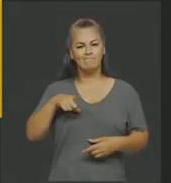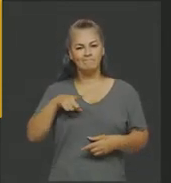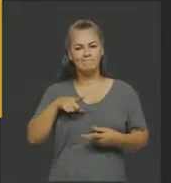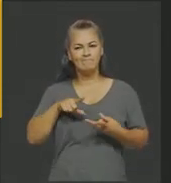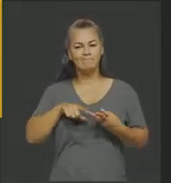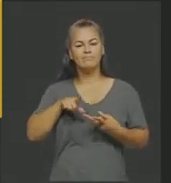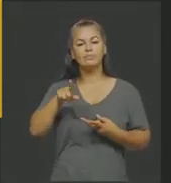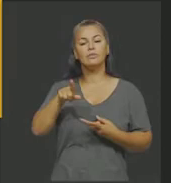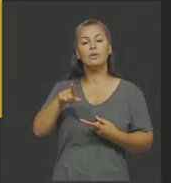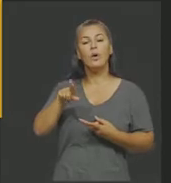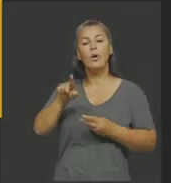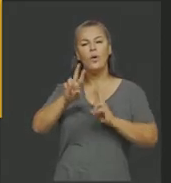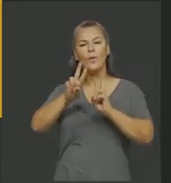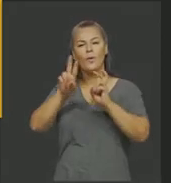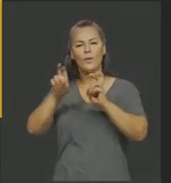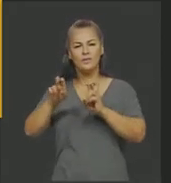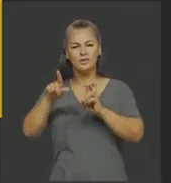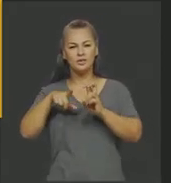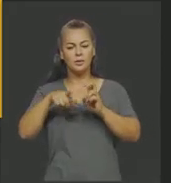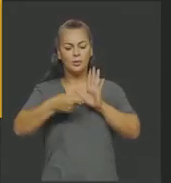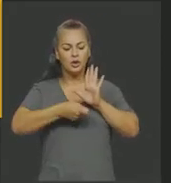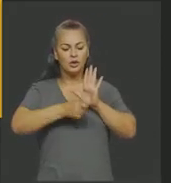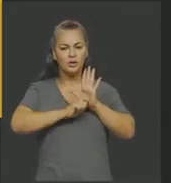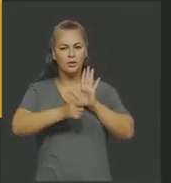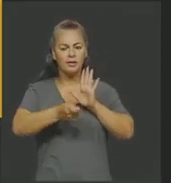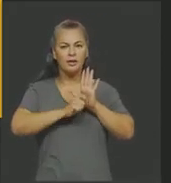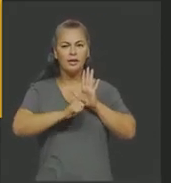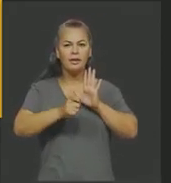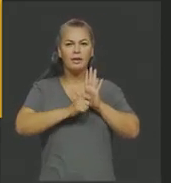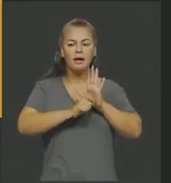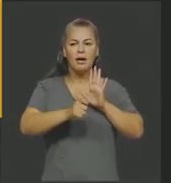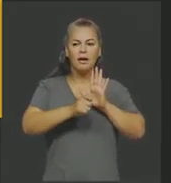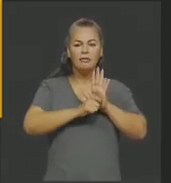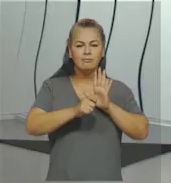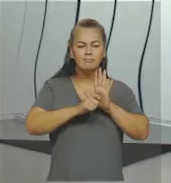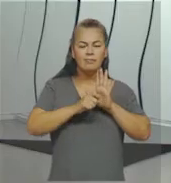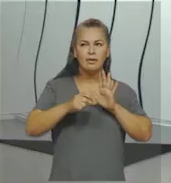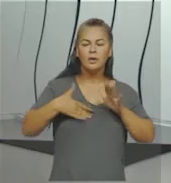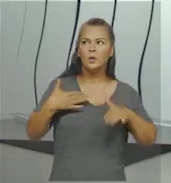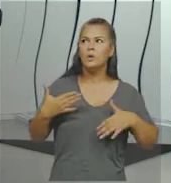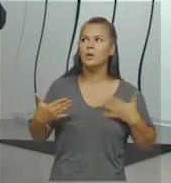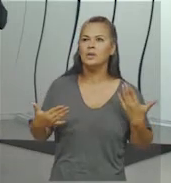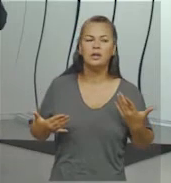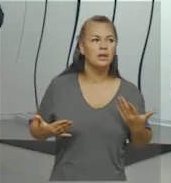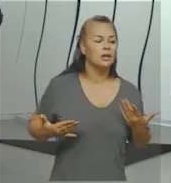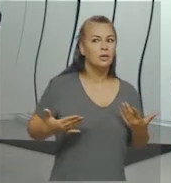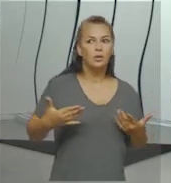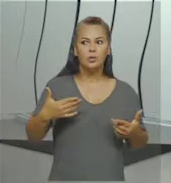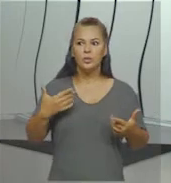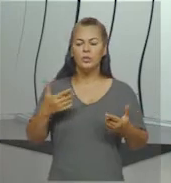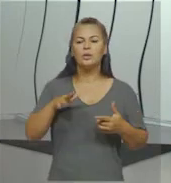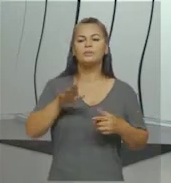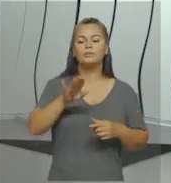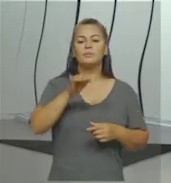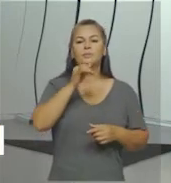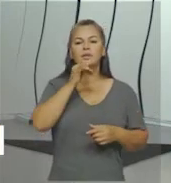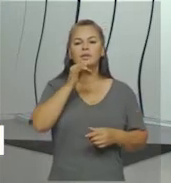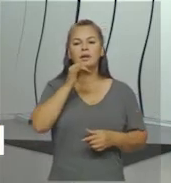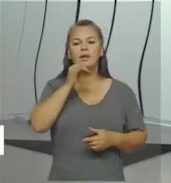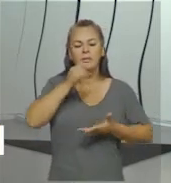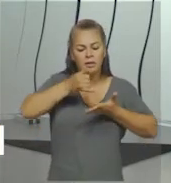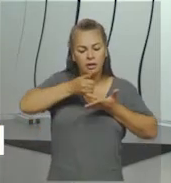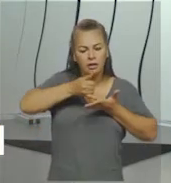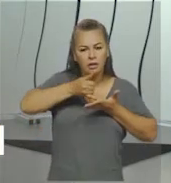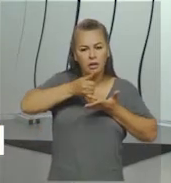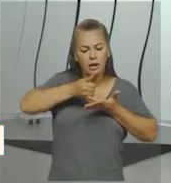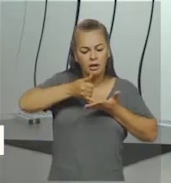estimulam, aceleram aí o sistema nervoso central. A cocaína, gente, quando a serotonina ela passa de um neurônio